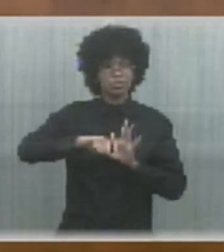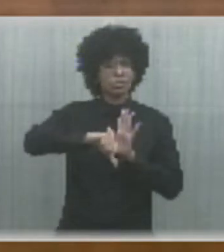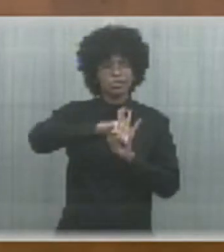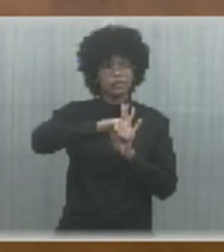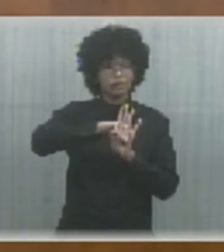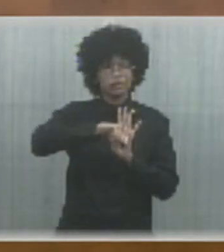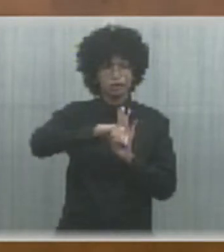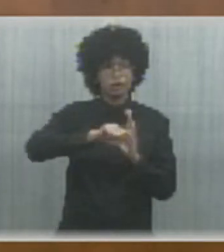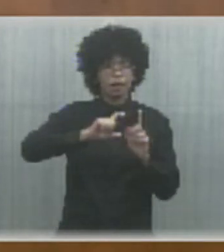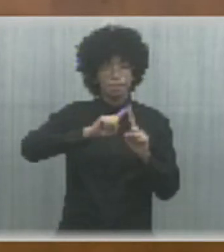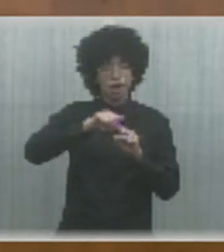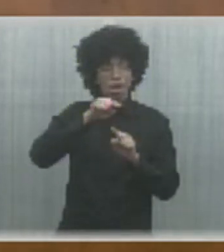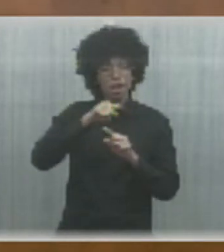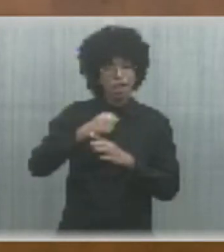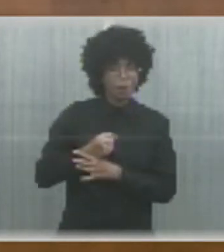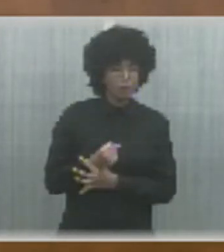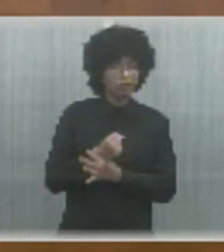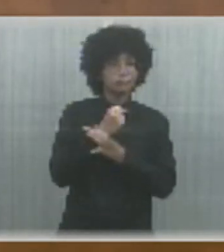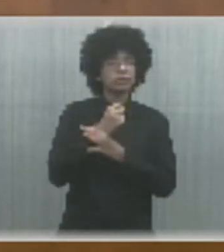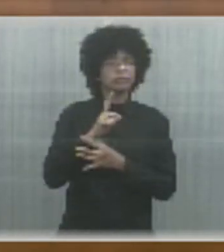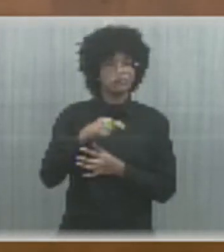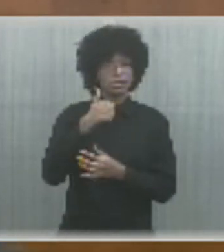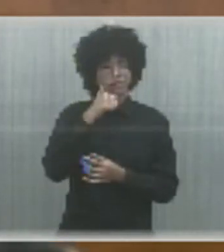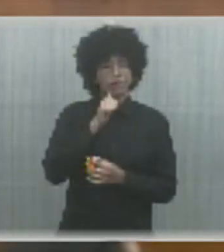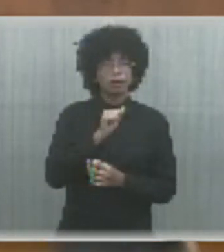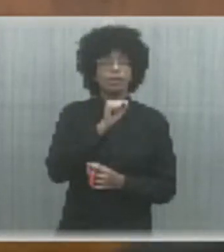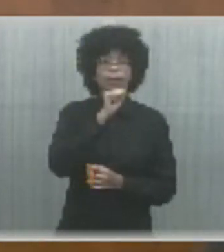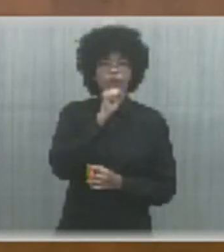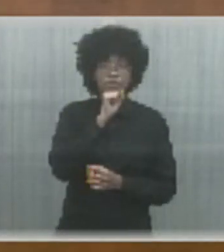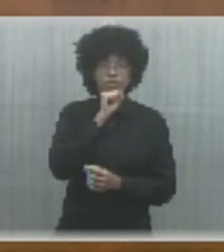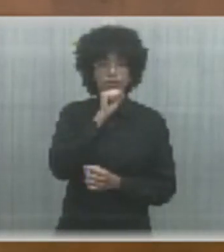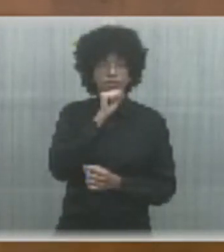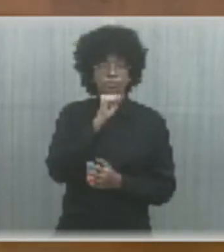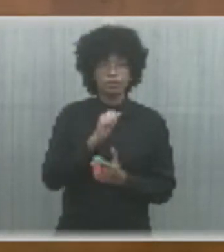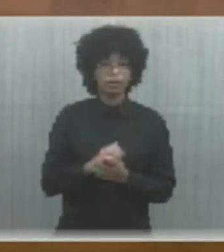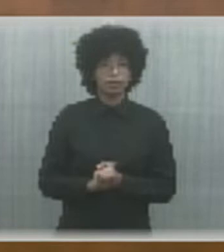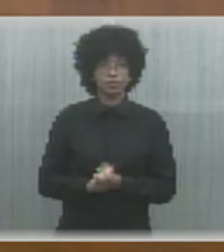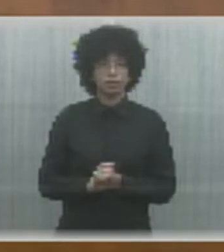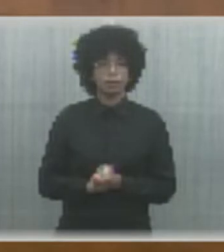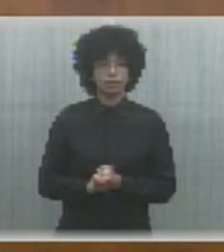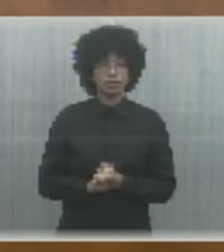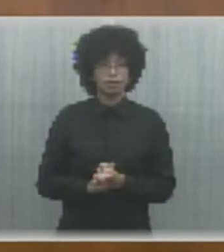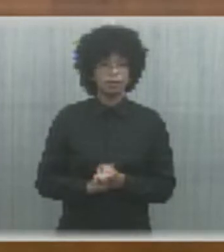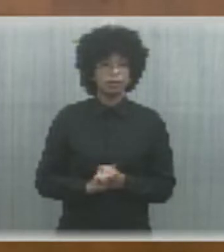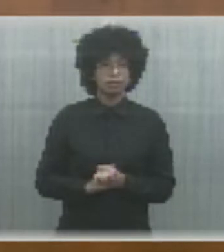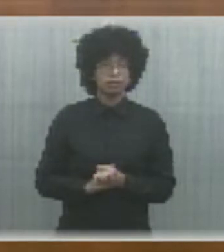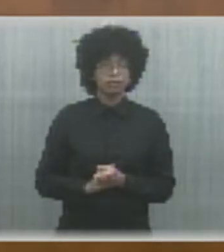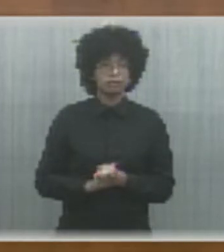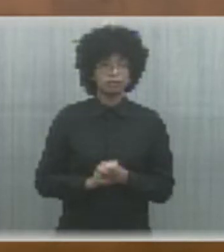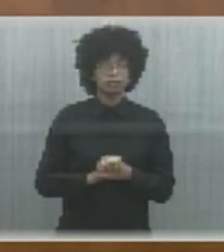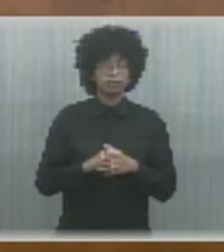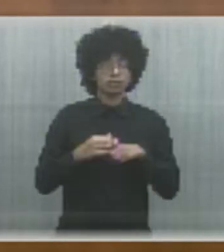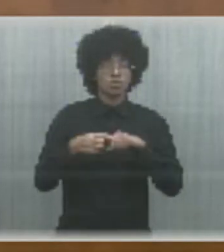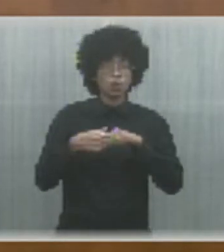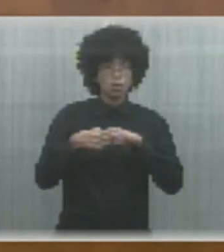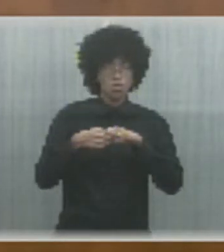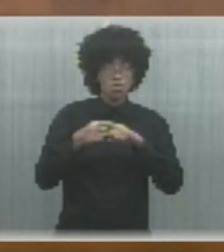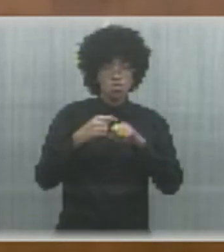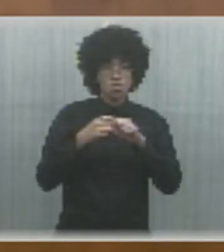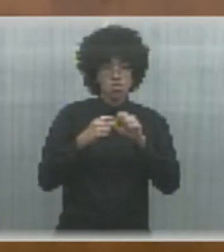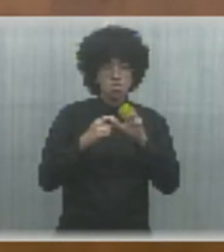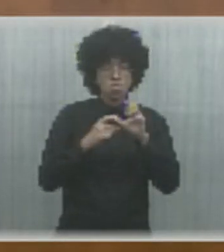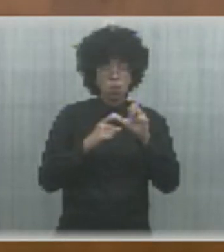mas ela, sim, protege a mãe. Ela protege a mãe. No parágrafo 4º da